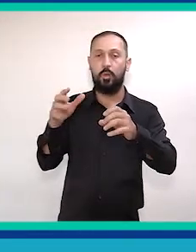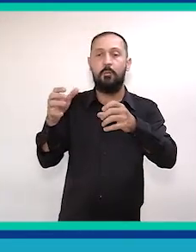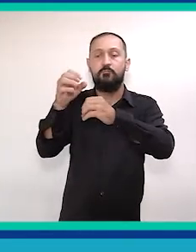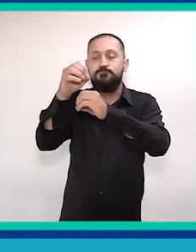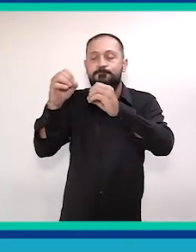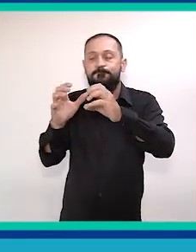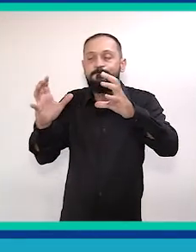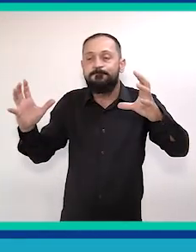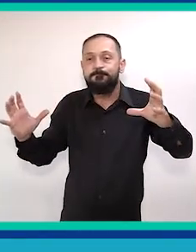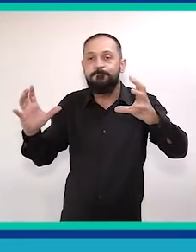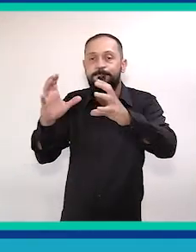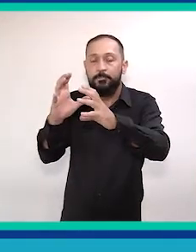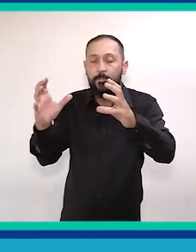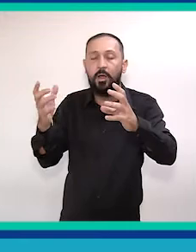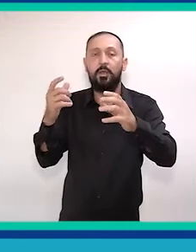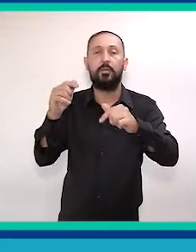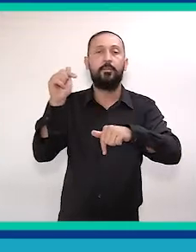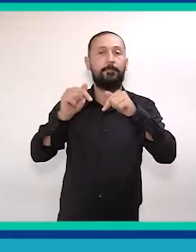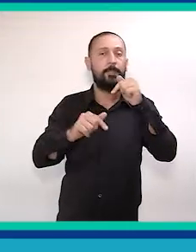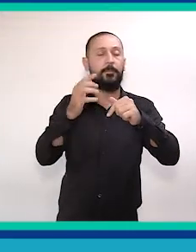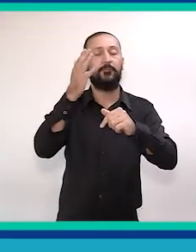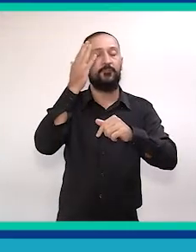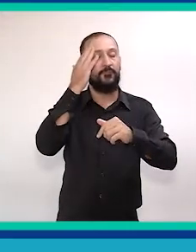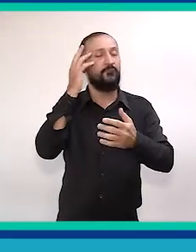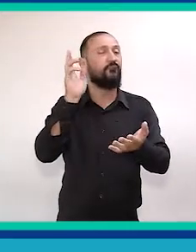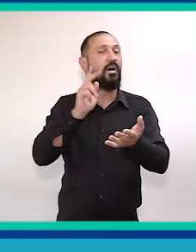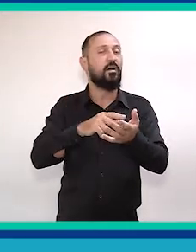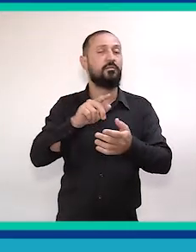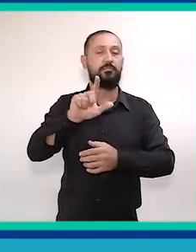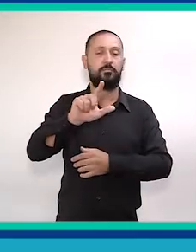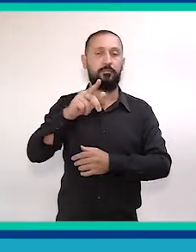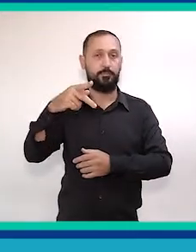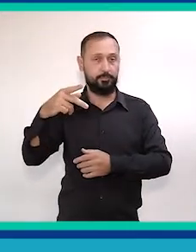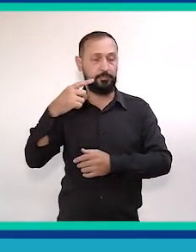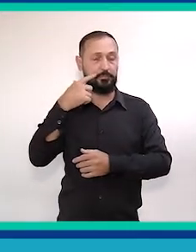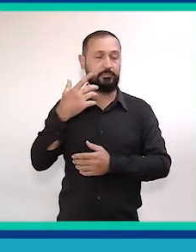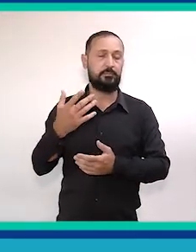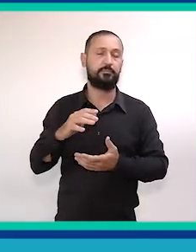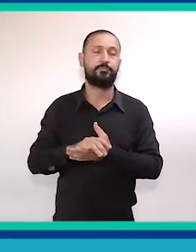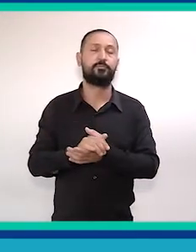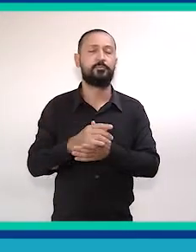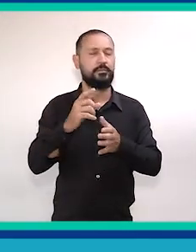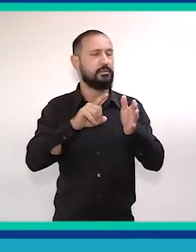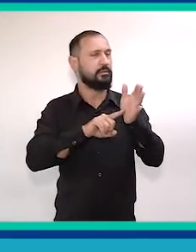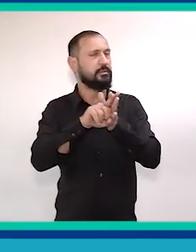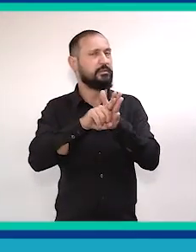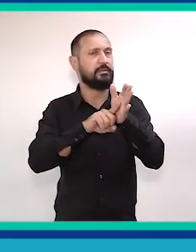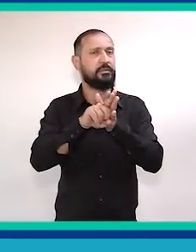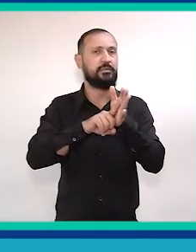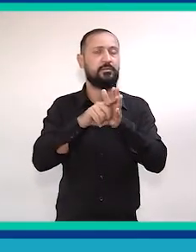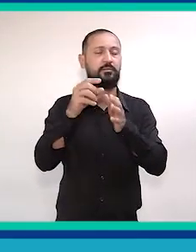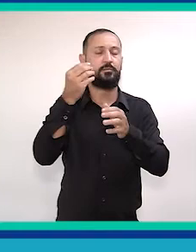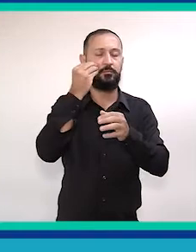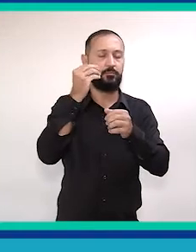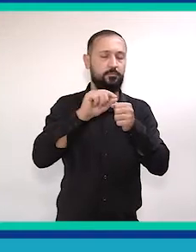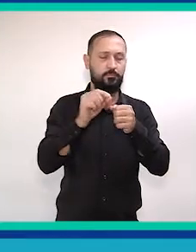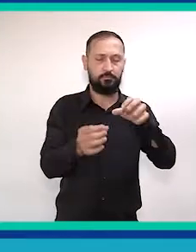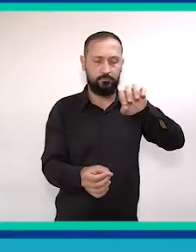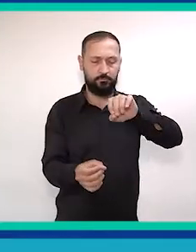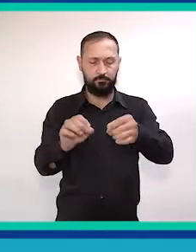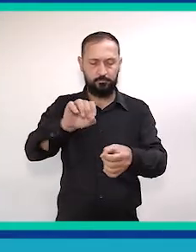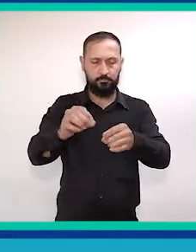saber, principalmente para a gente saber se era realmente uma fosfolipase. Após essas análises, a gente foi para